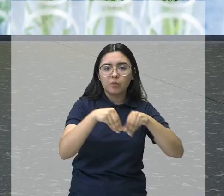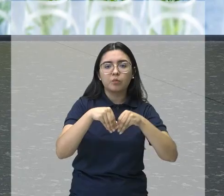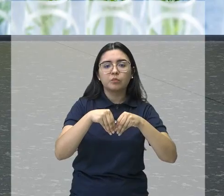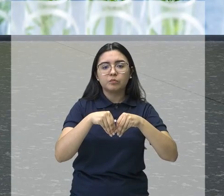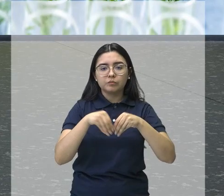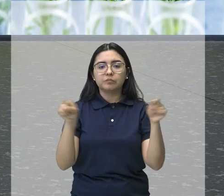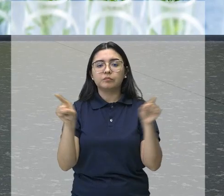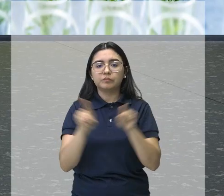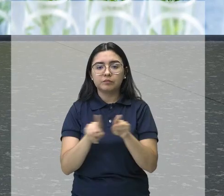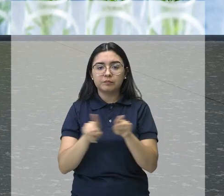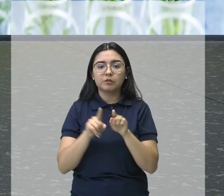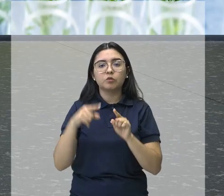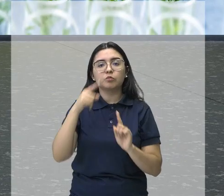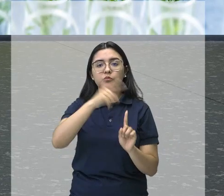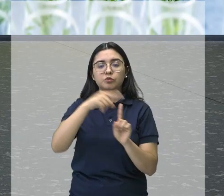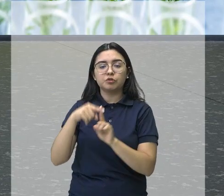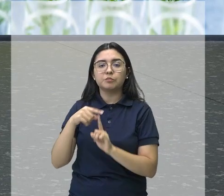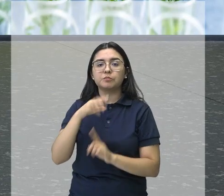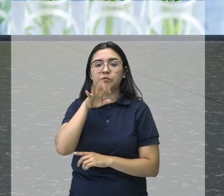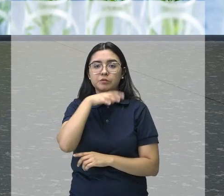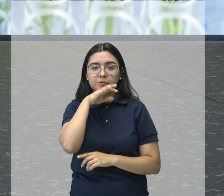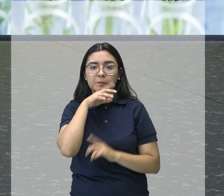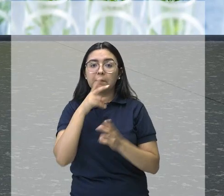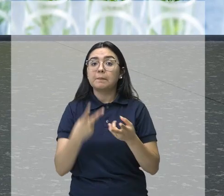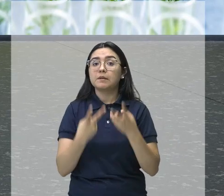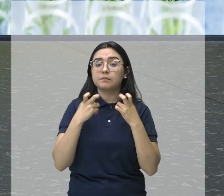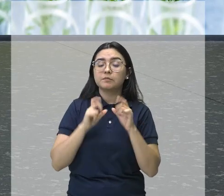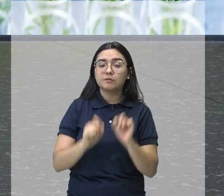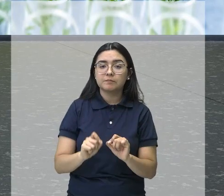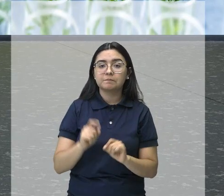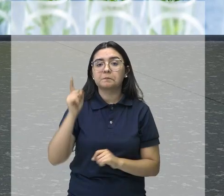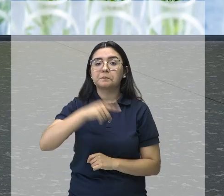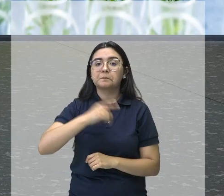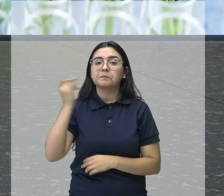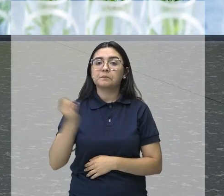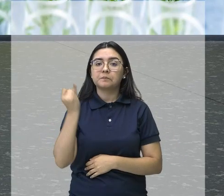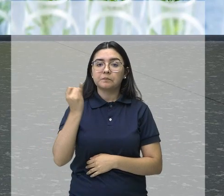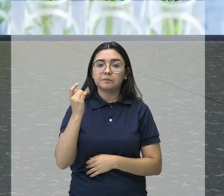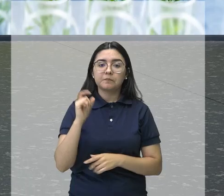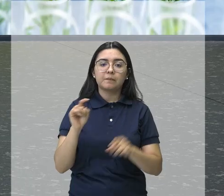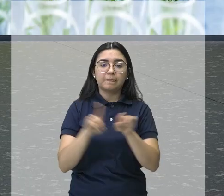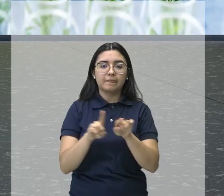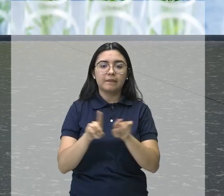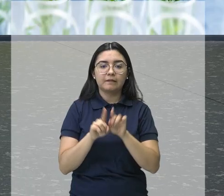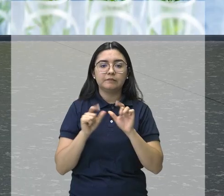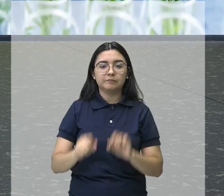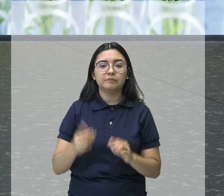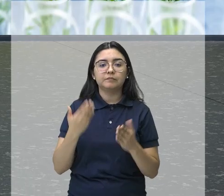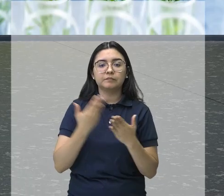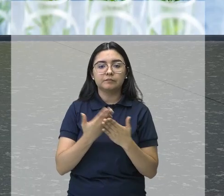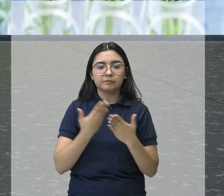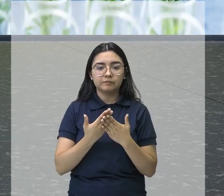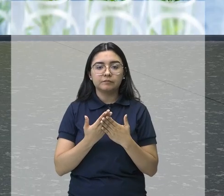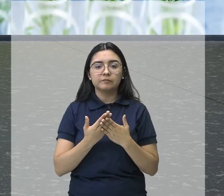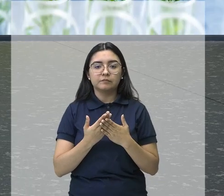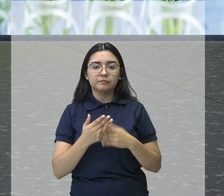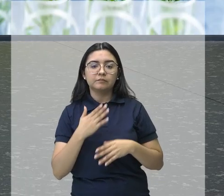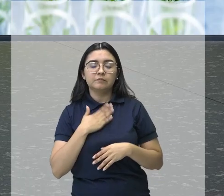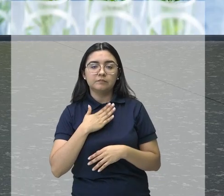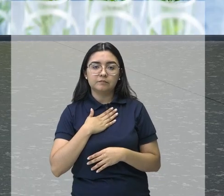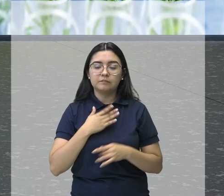estudo um determinado tipo de animal e percebo o quanto ele é importante e aquele estudo vai servir para mim, para a